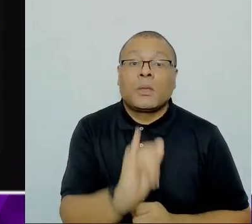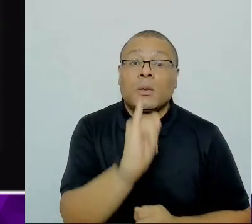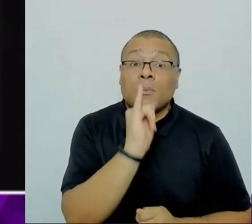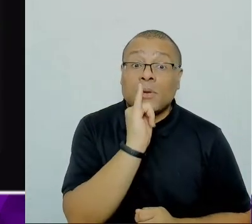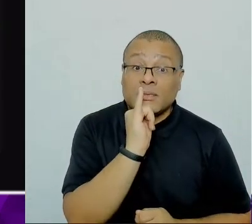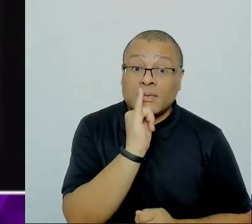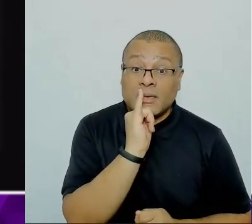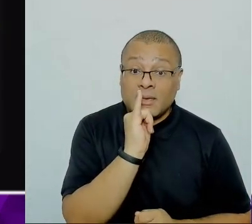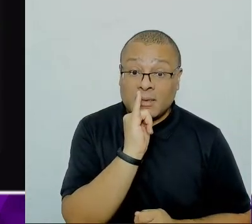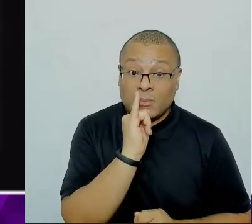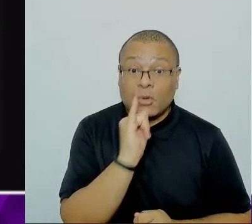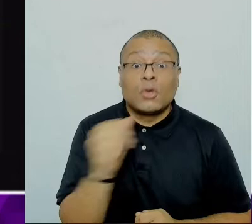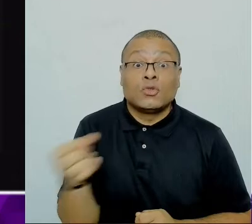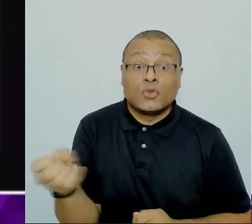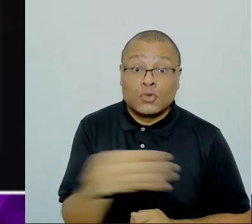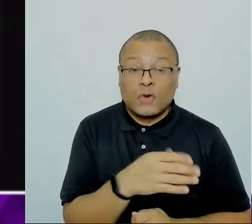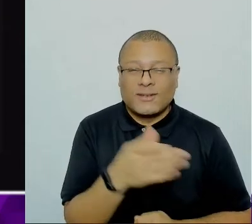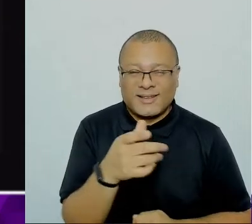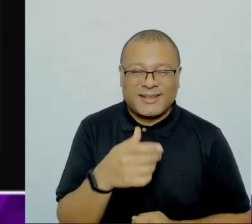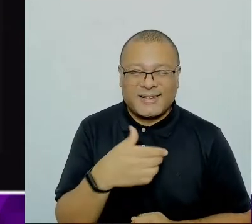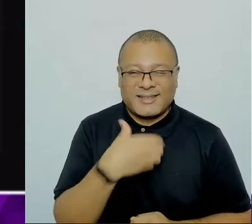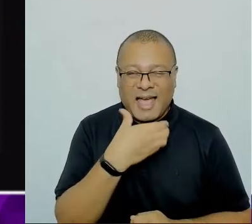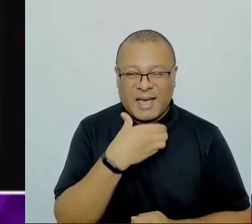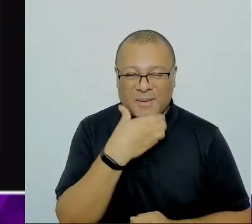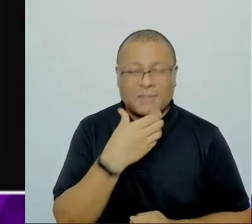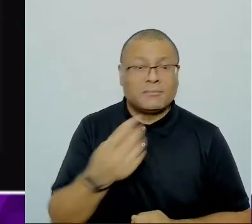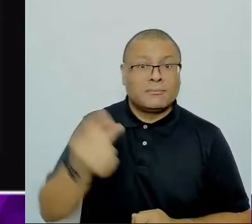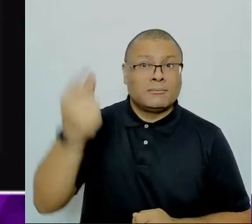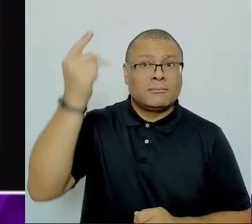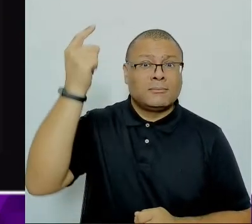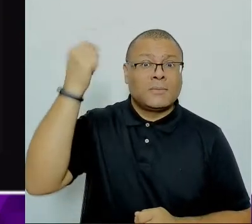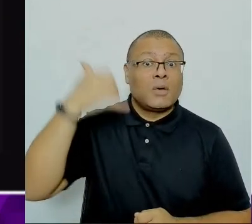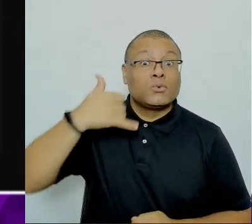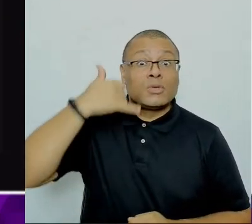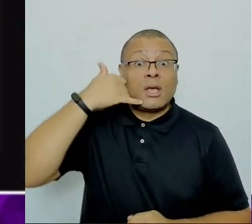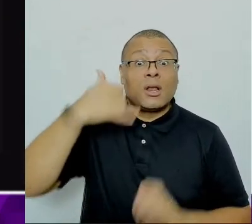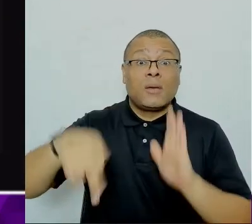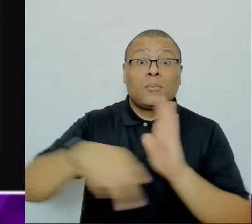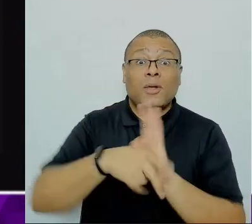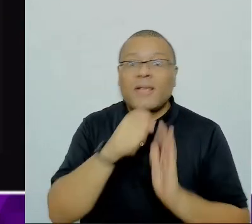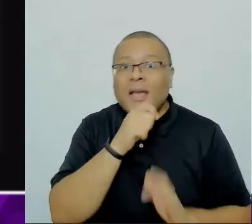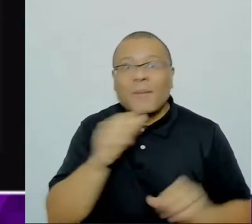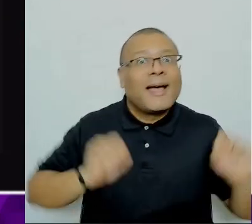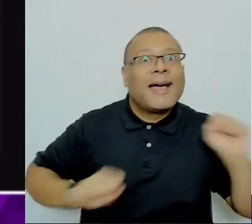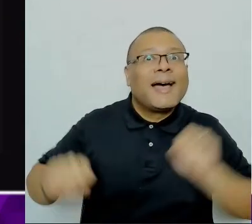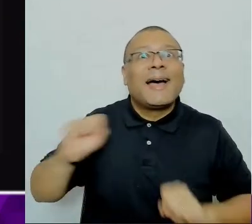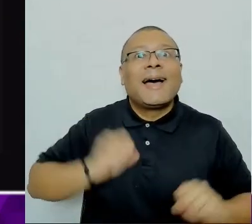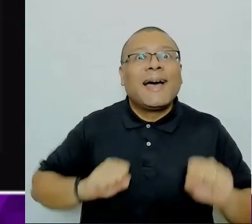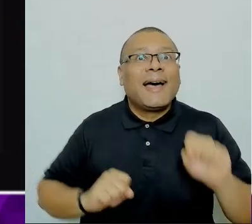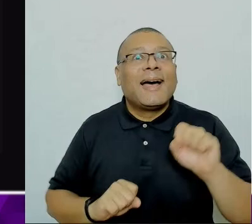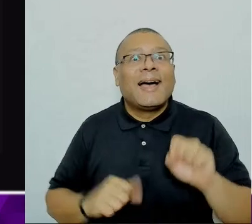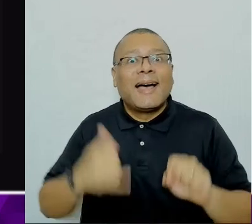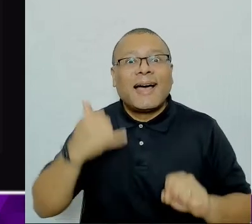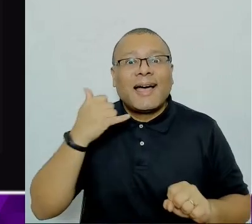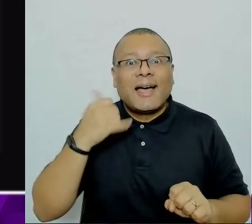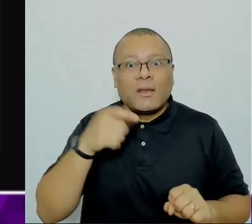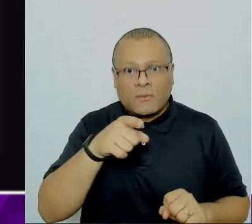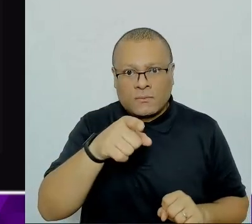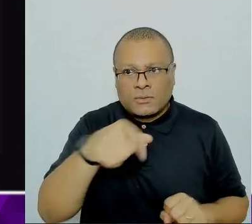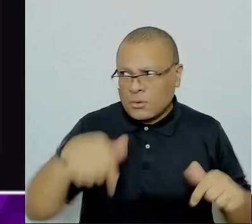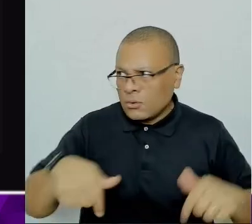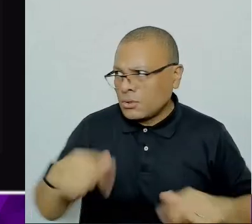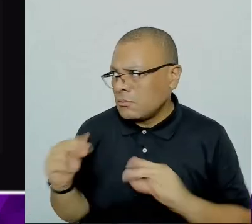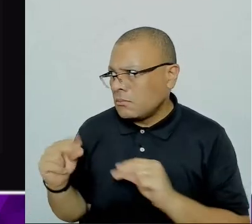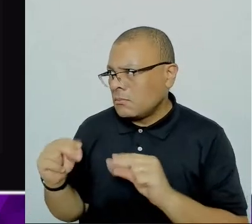Falando de novo da Amazon, foi lançado o Amazon Fire anos atrás. Todo mundo ficou empolgado, todo mundo ficou feliz. Mas quem ouve agora, quem